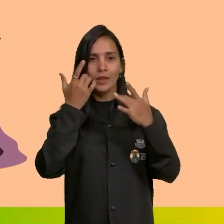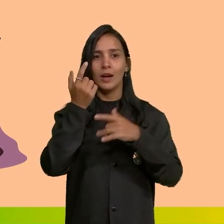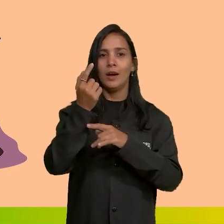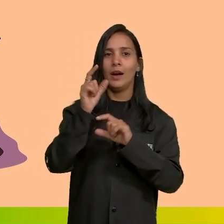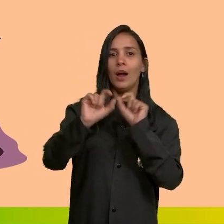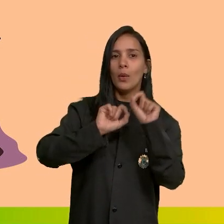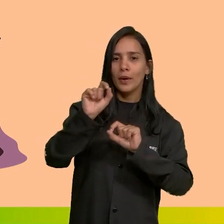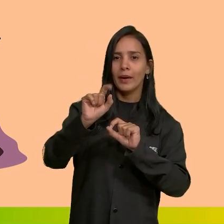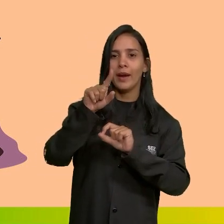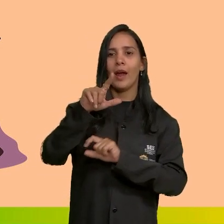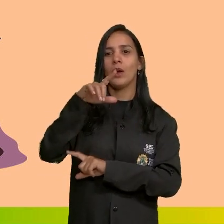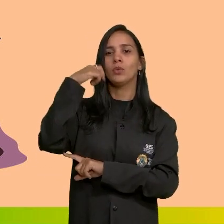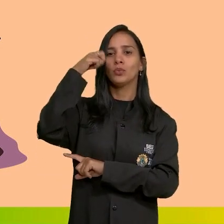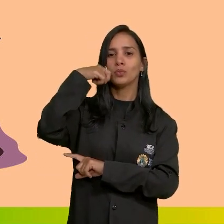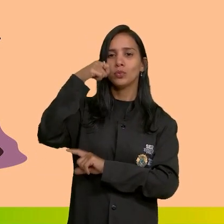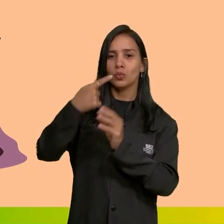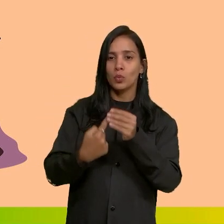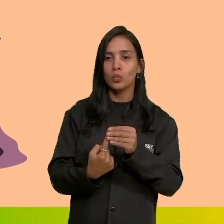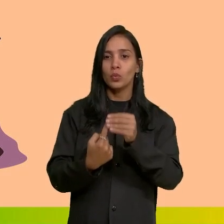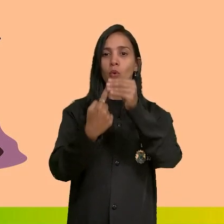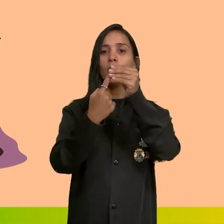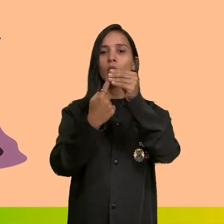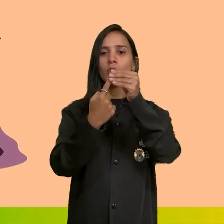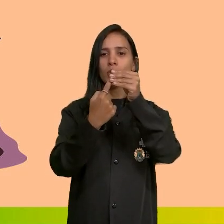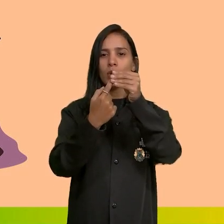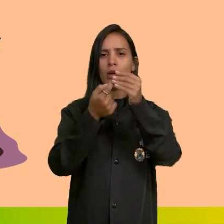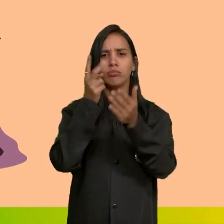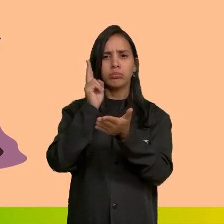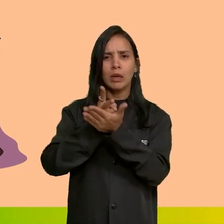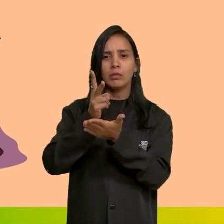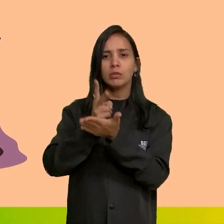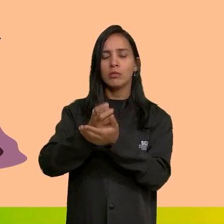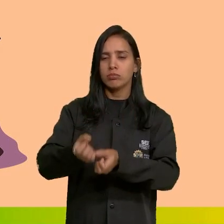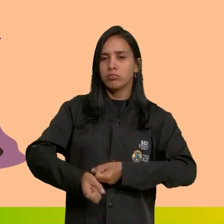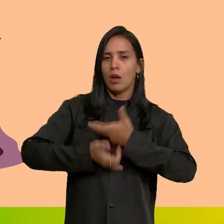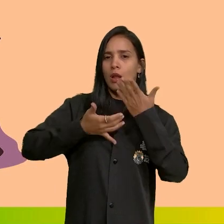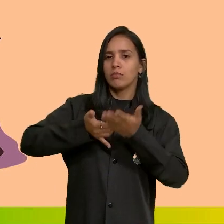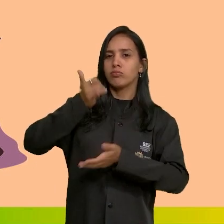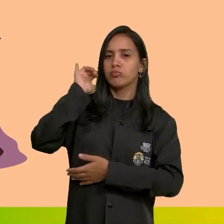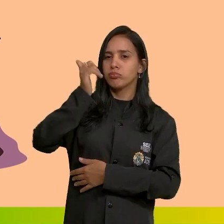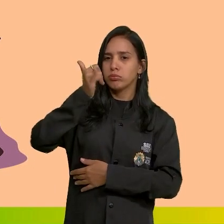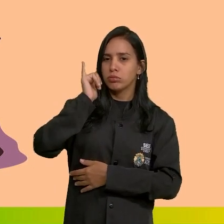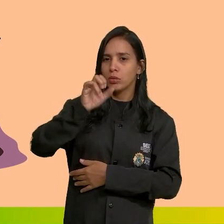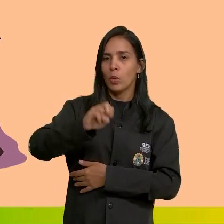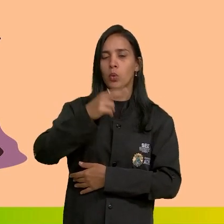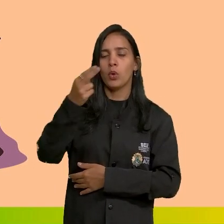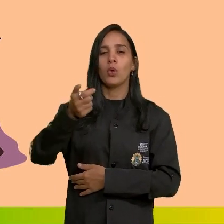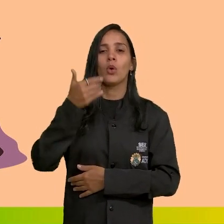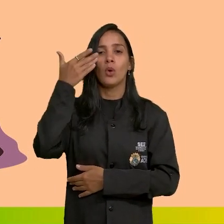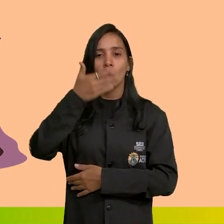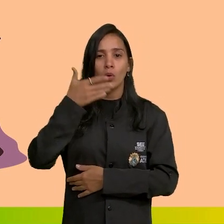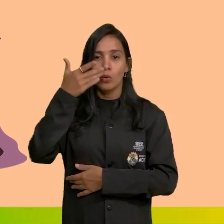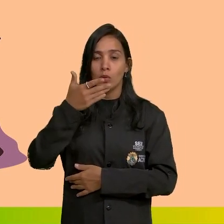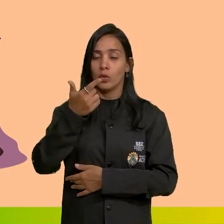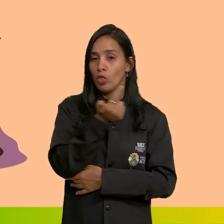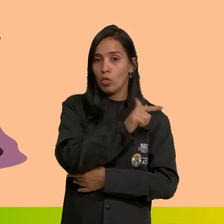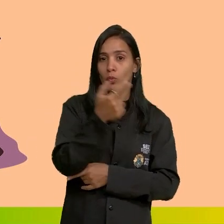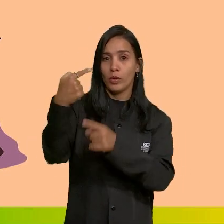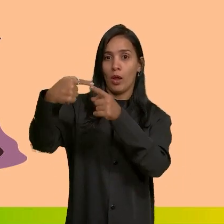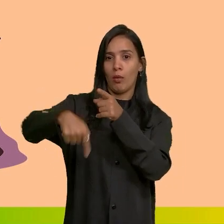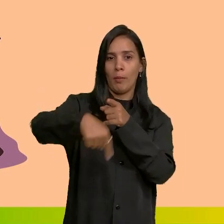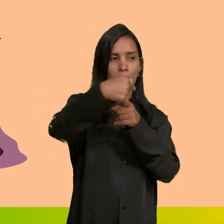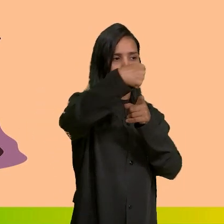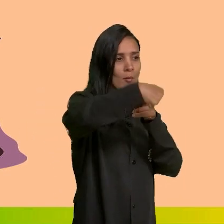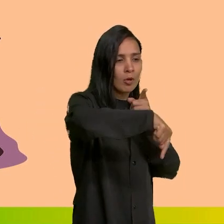único ator se expressa por meio de discurso contínuo, muitas vezes sem interrupções. A ausência de